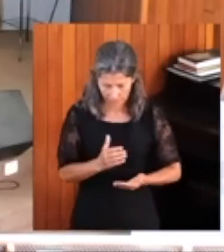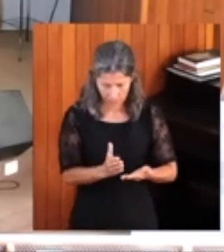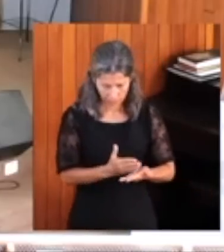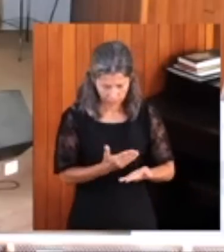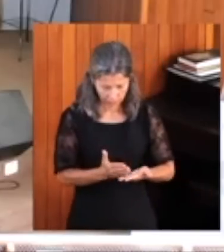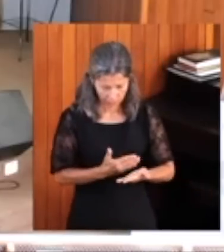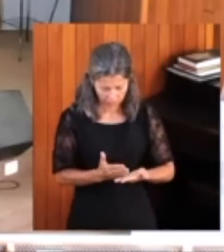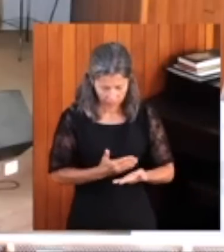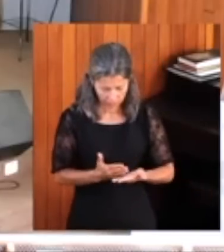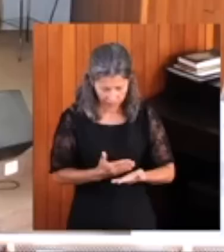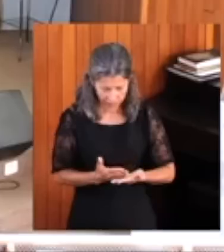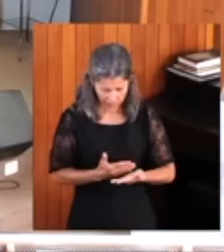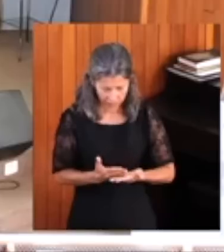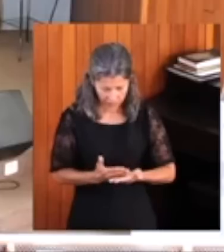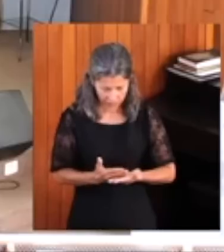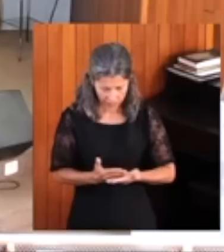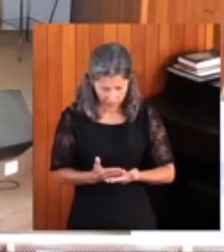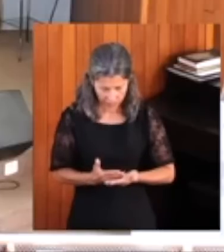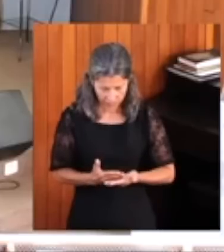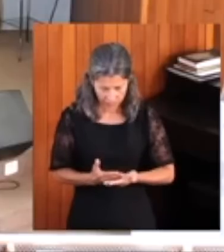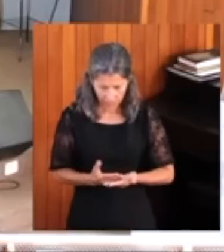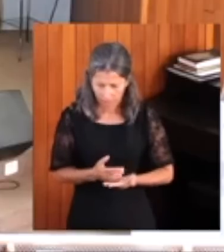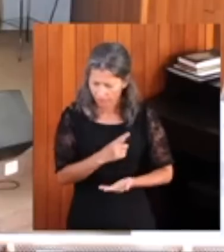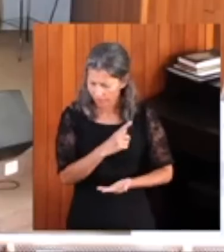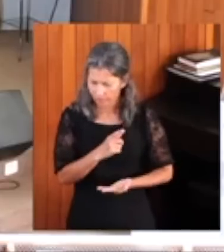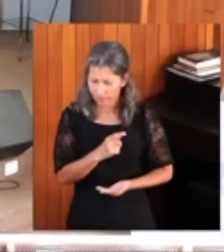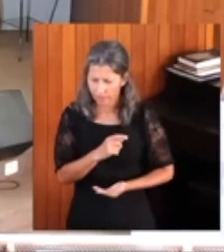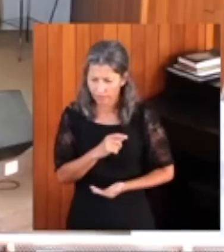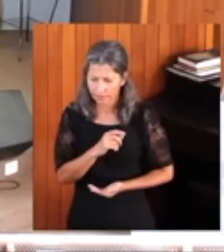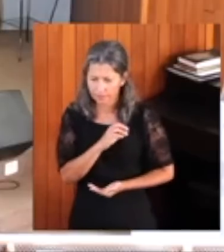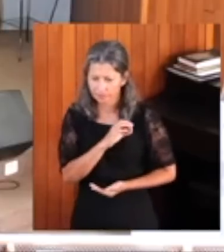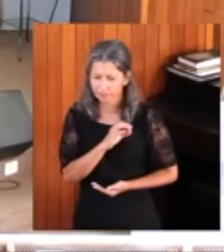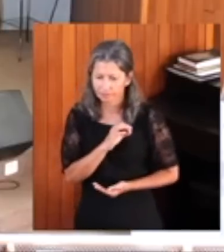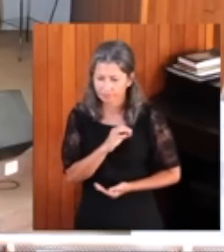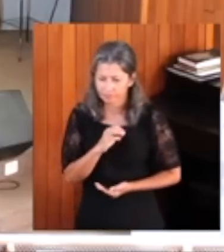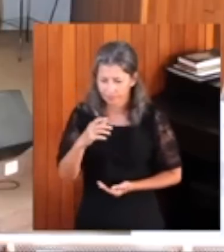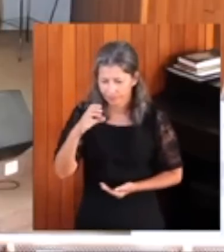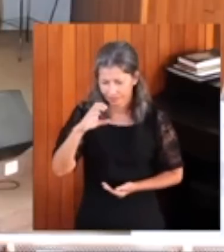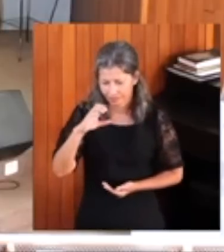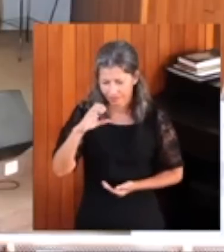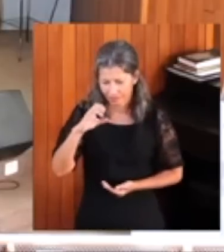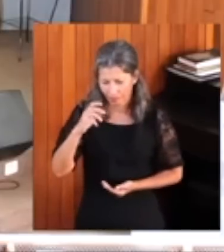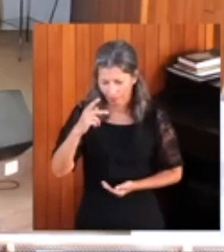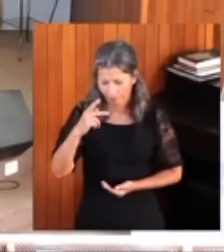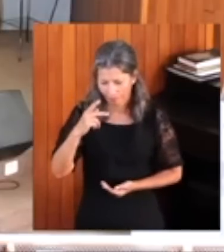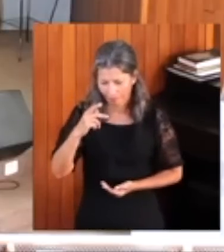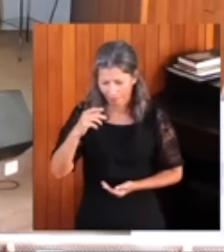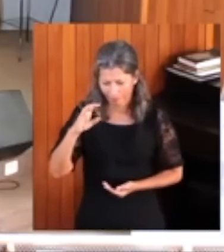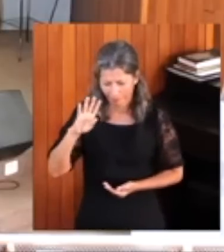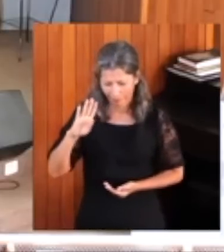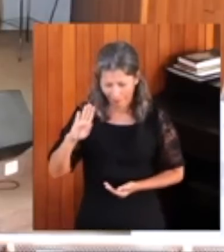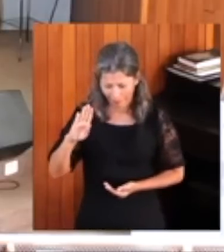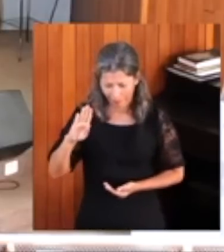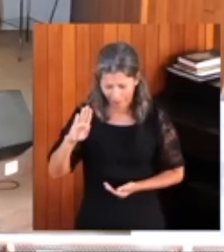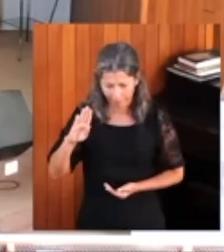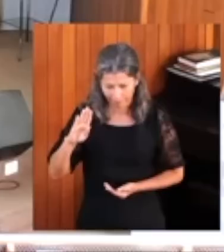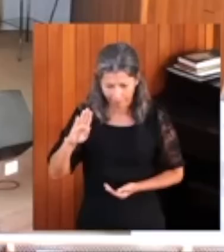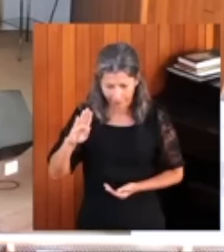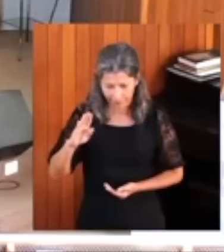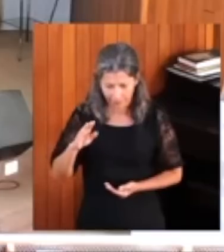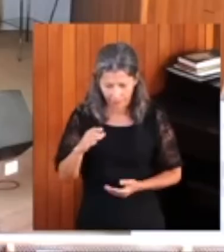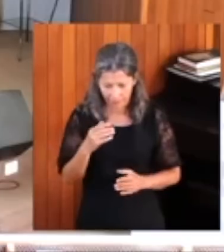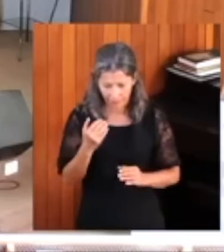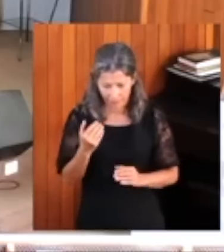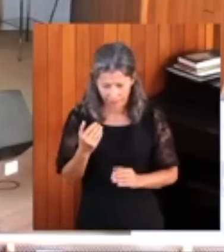doutor em teologia lá da Andrews. Ele é especialista em Apocalipse, é um livraço assim que a CPB lançou. Recomendo a